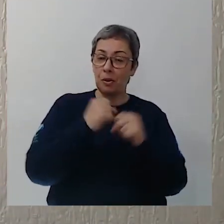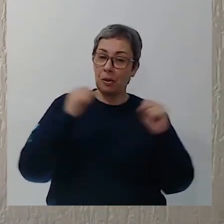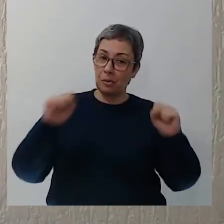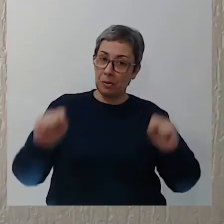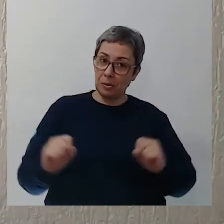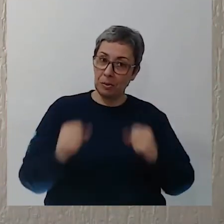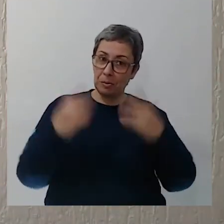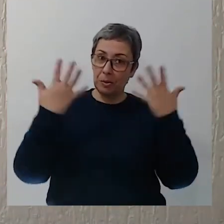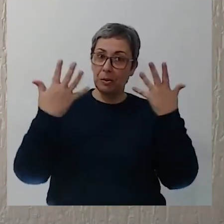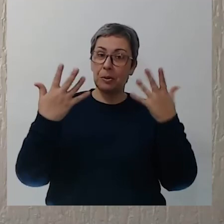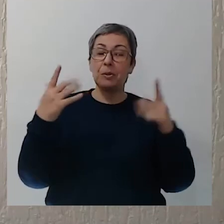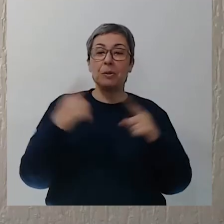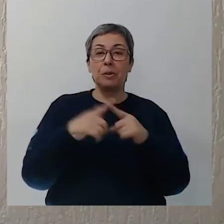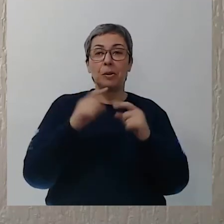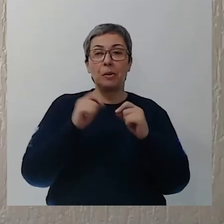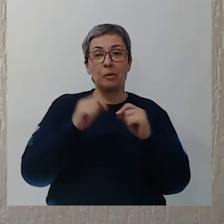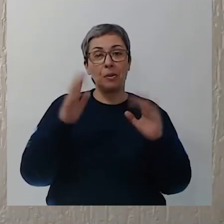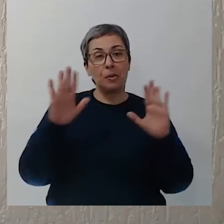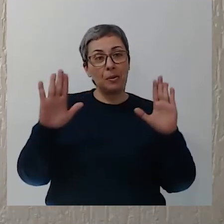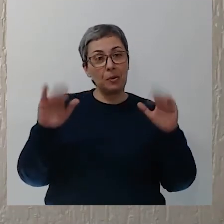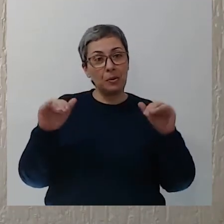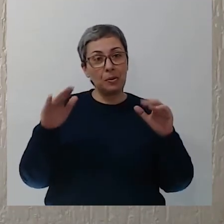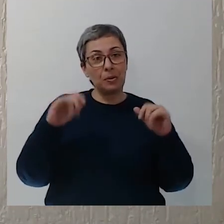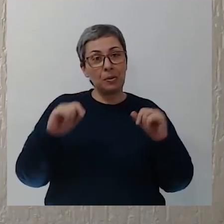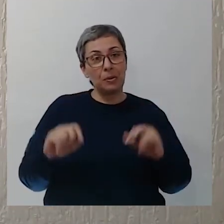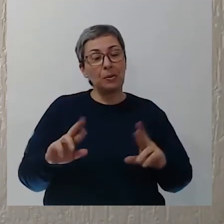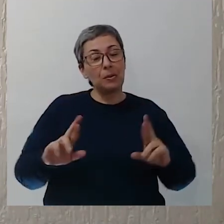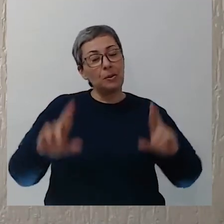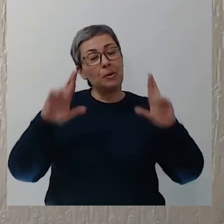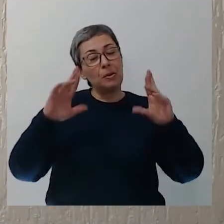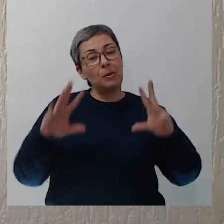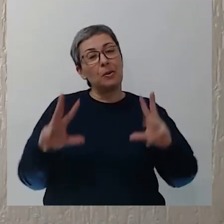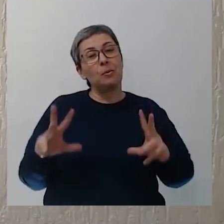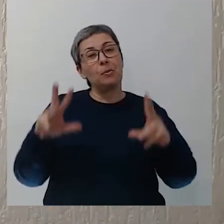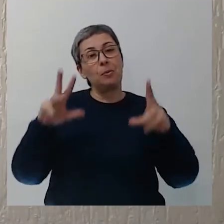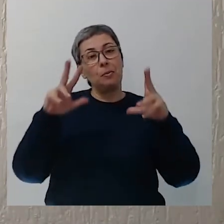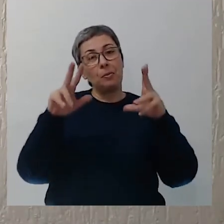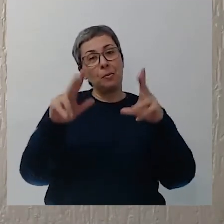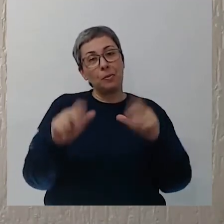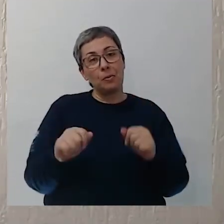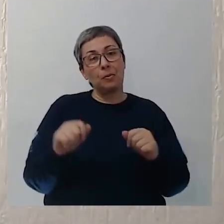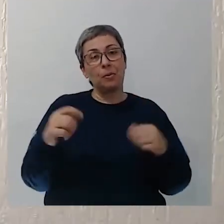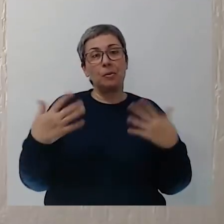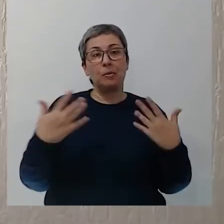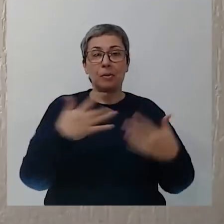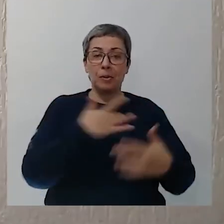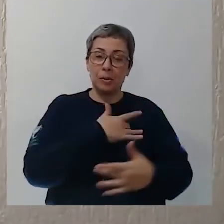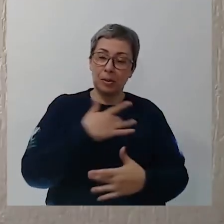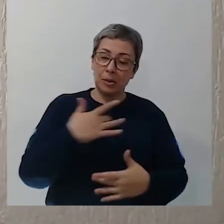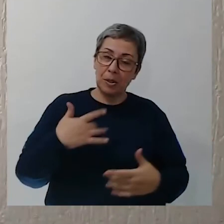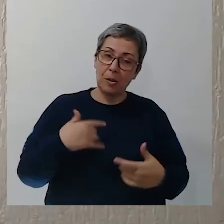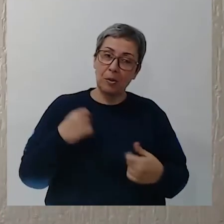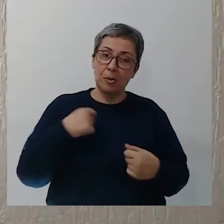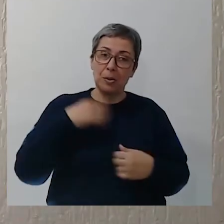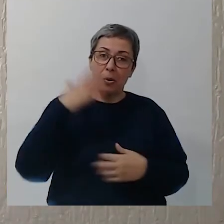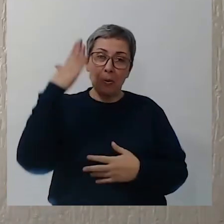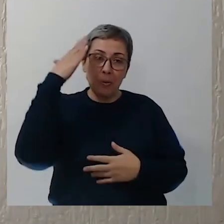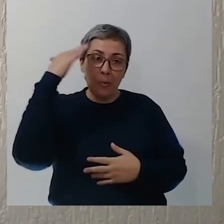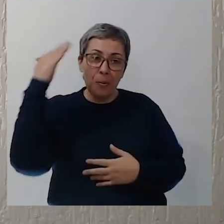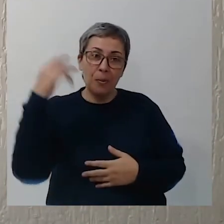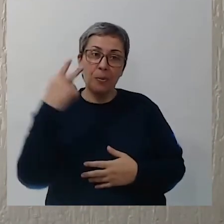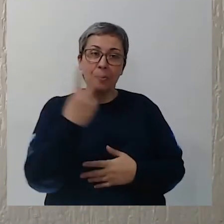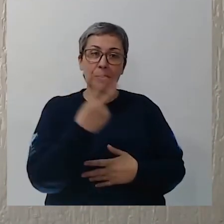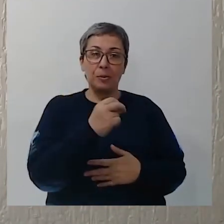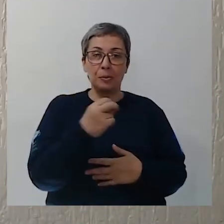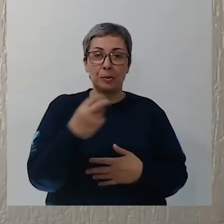uma surpresinha aí para vocês. Então, eu já vou me despedindo esse ano. Desejo a todas e todos vocês muita saúde e muito